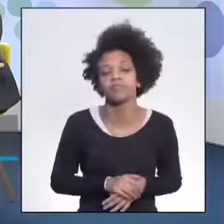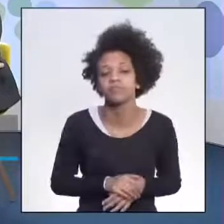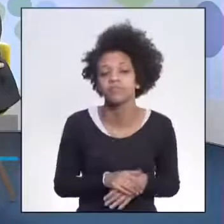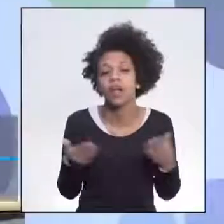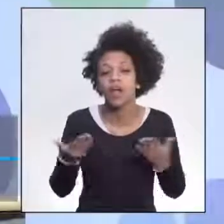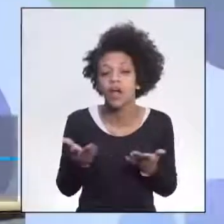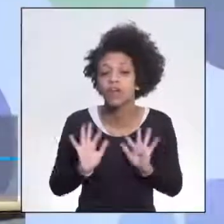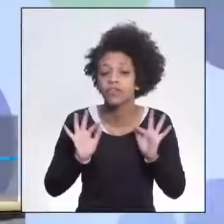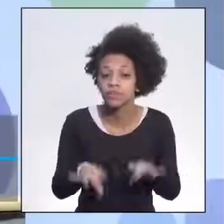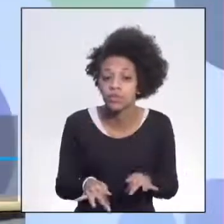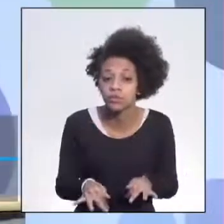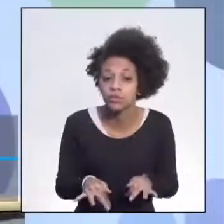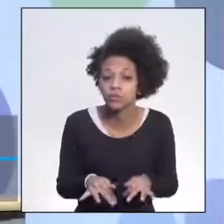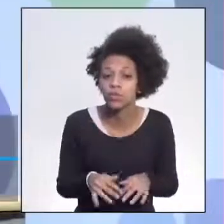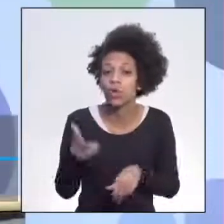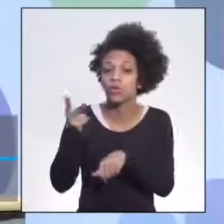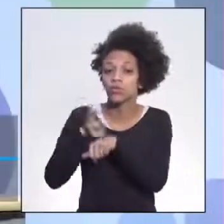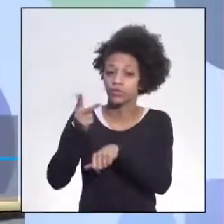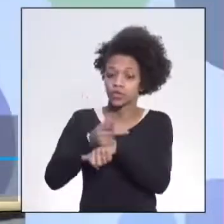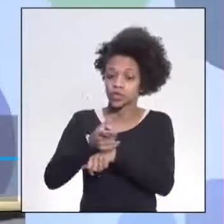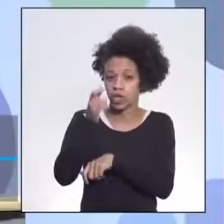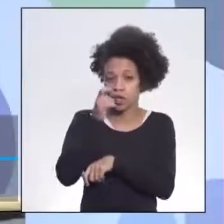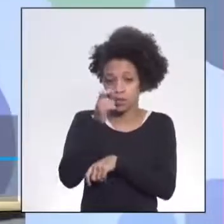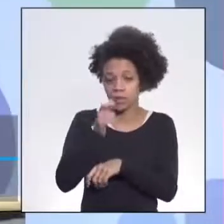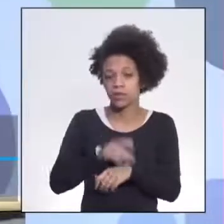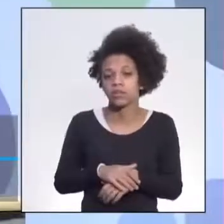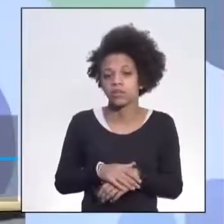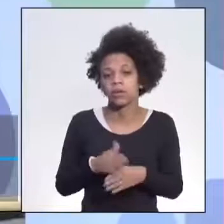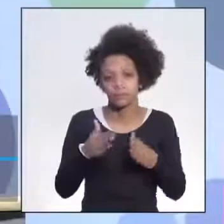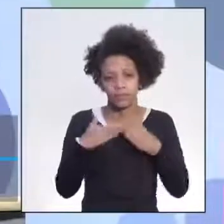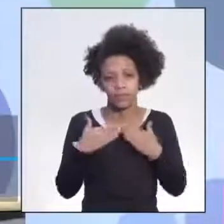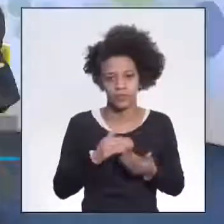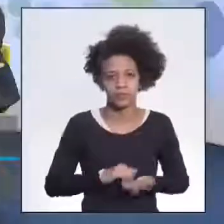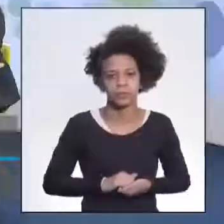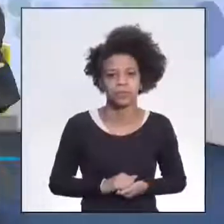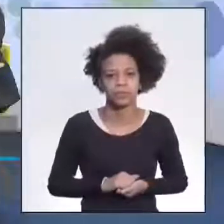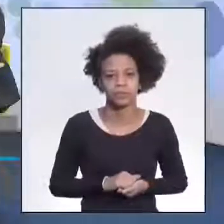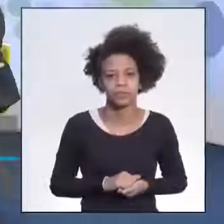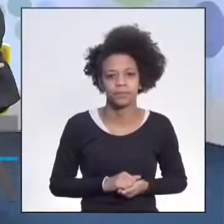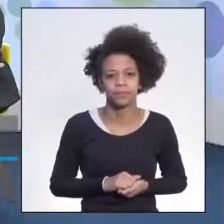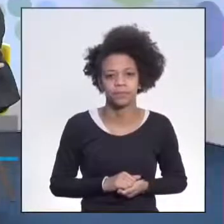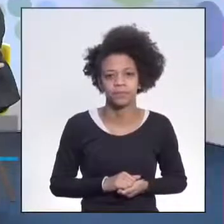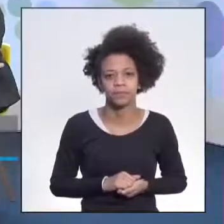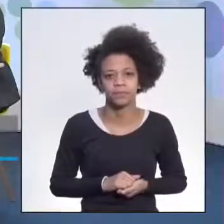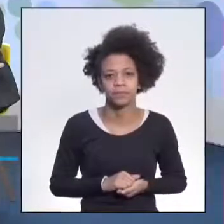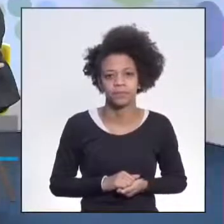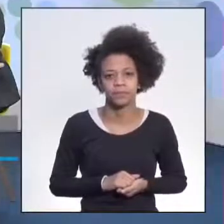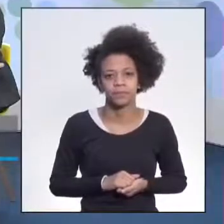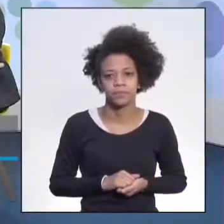encerramento da aula, a gente vai chamar um vídeo. Acompanhe, por favor.